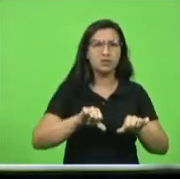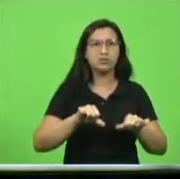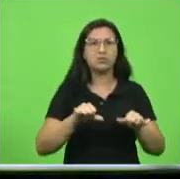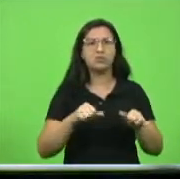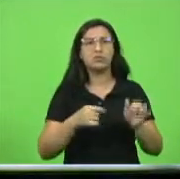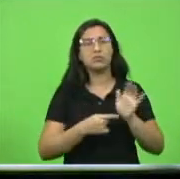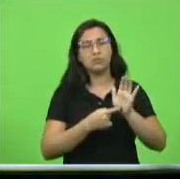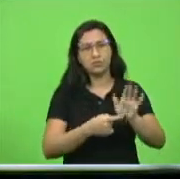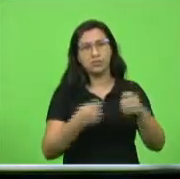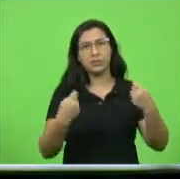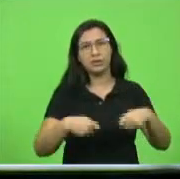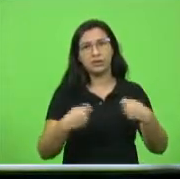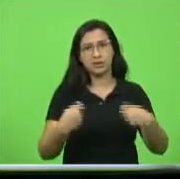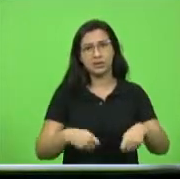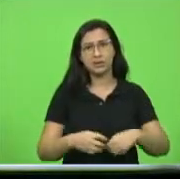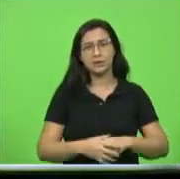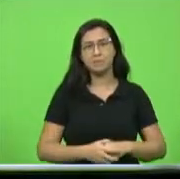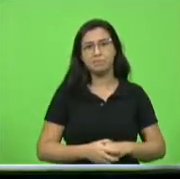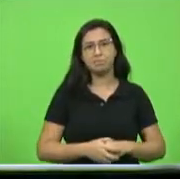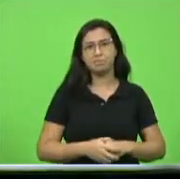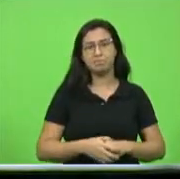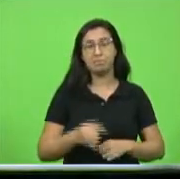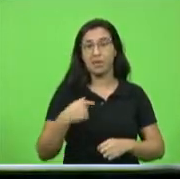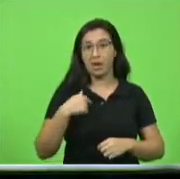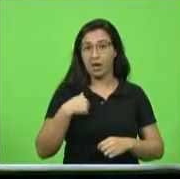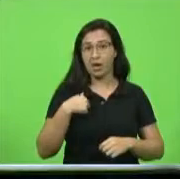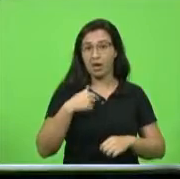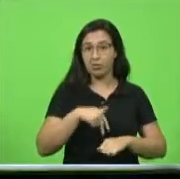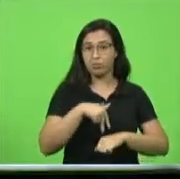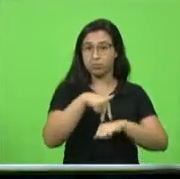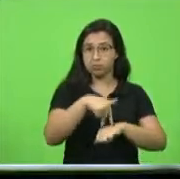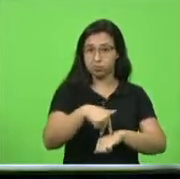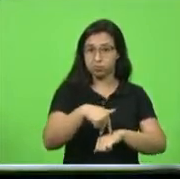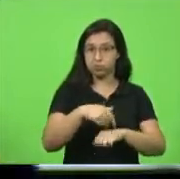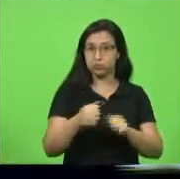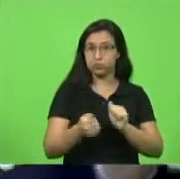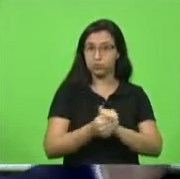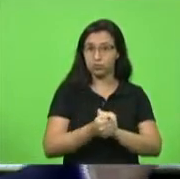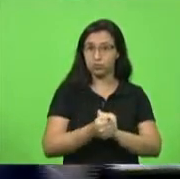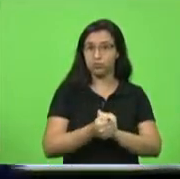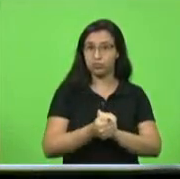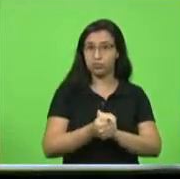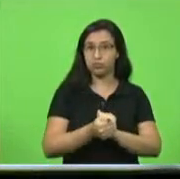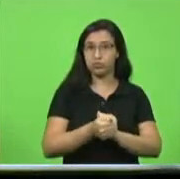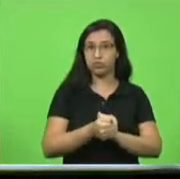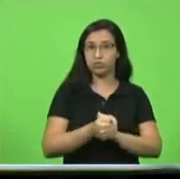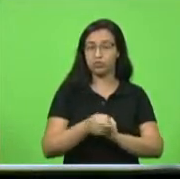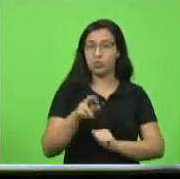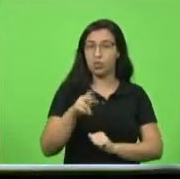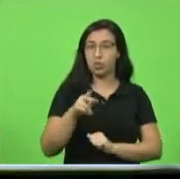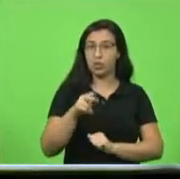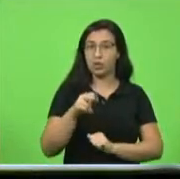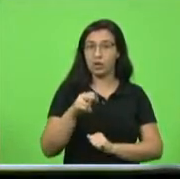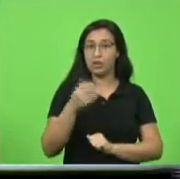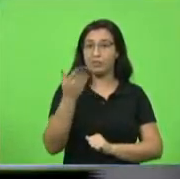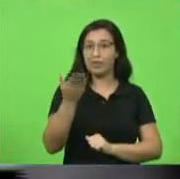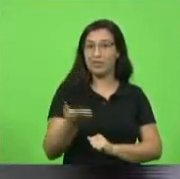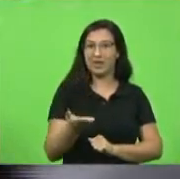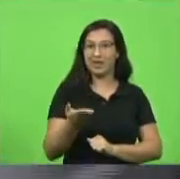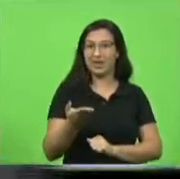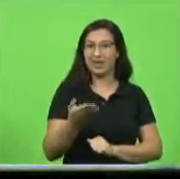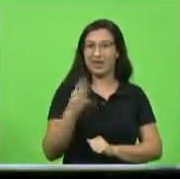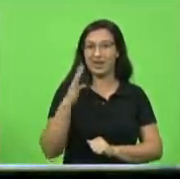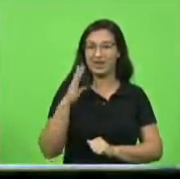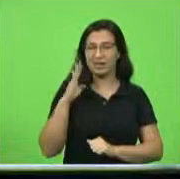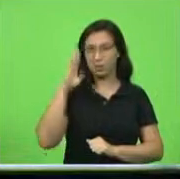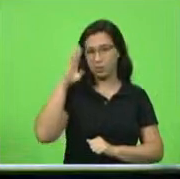Tribunal, fiz aqui nessa tribuna do comando da Polícia Militar, o irmão do comandante me ameaçou e eu tenho que ter